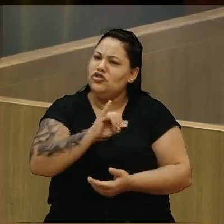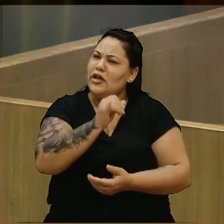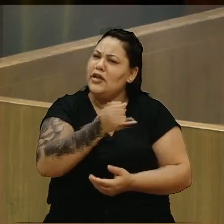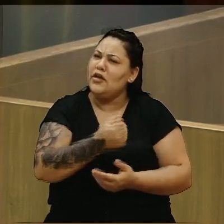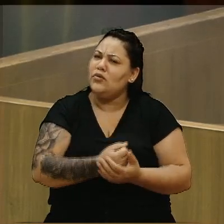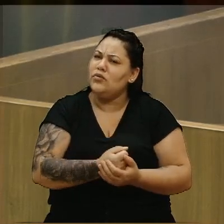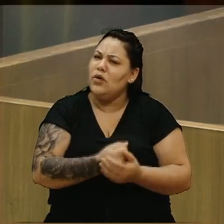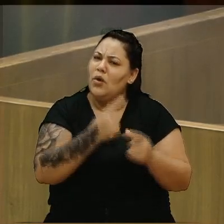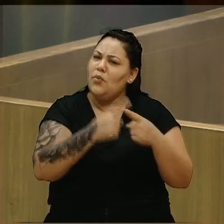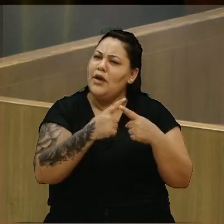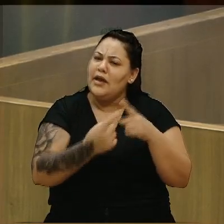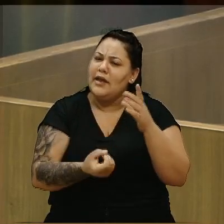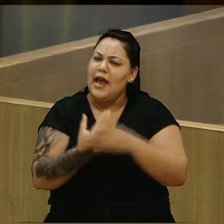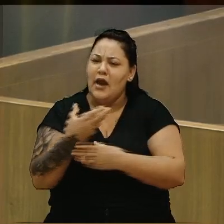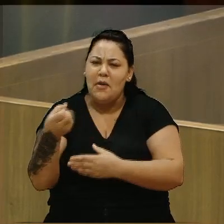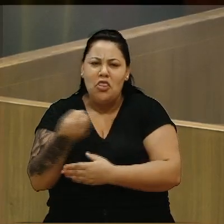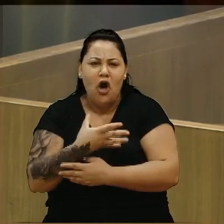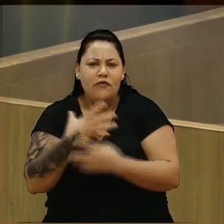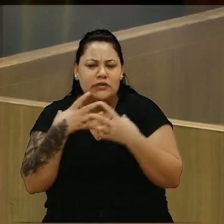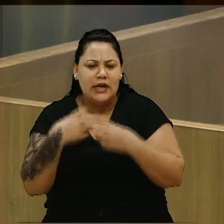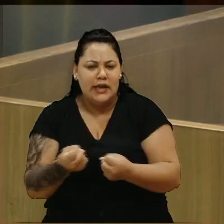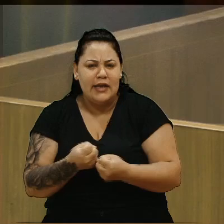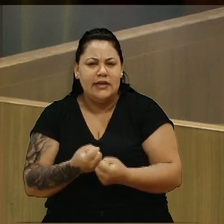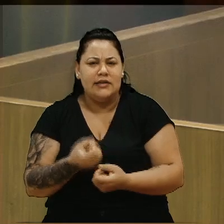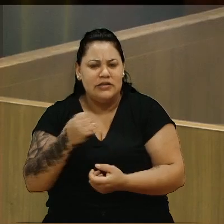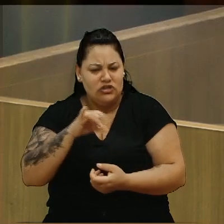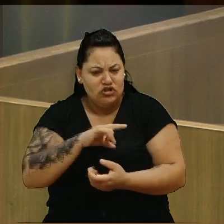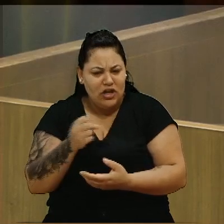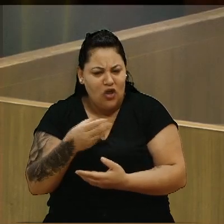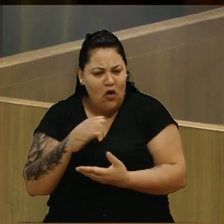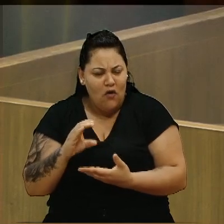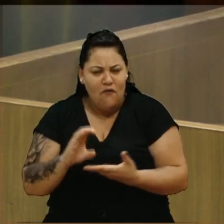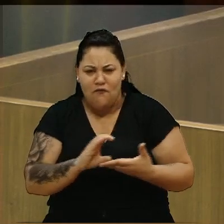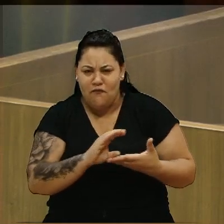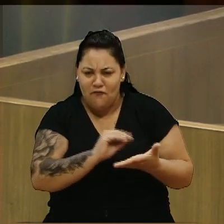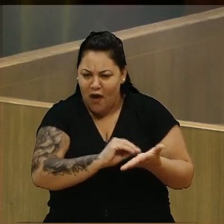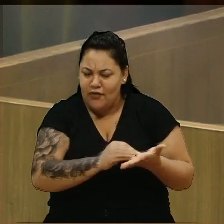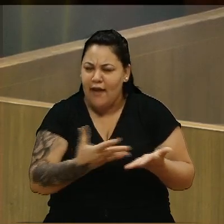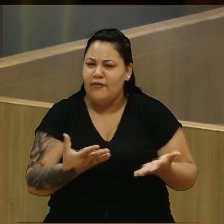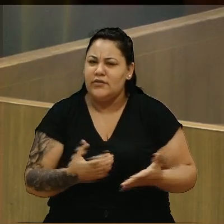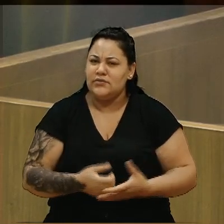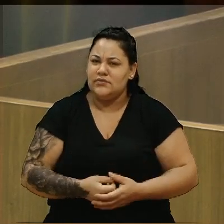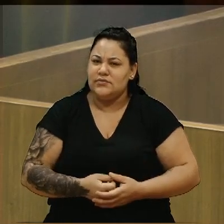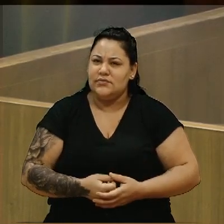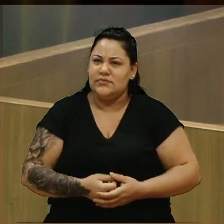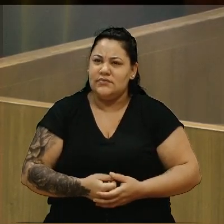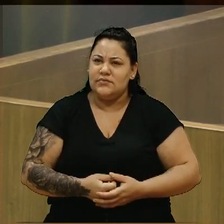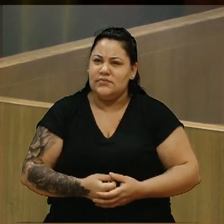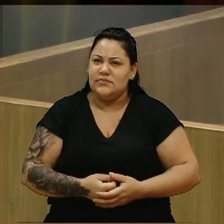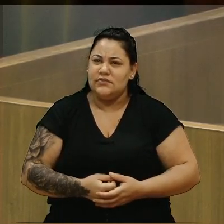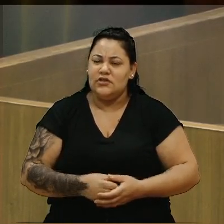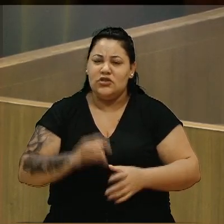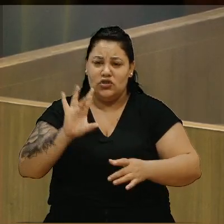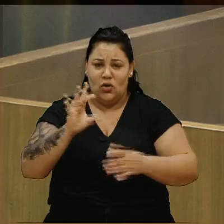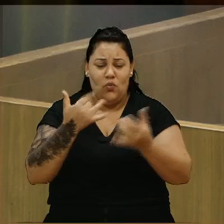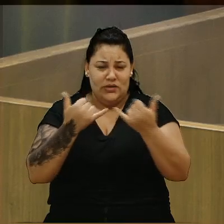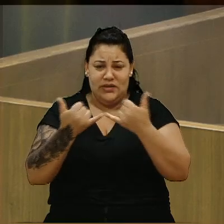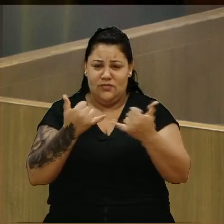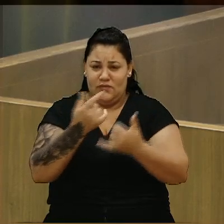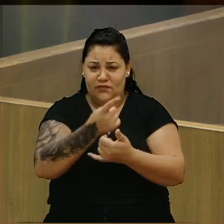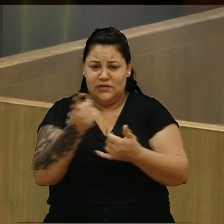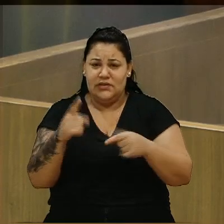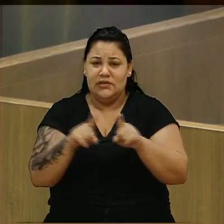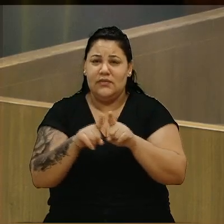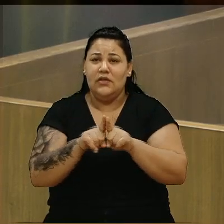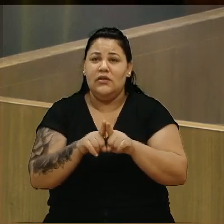criar uma nova secretaria se estava com falta de verbas? Né? Para exemplificar, senhoras e senhores, por